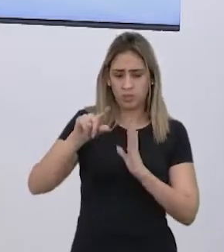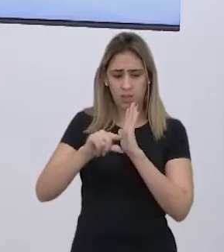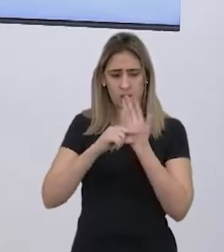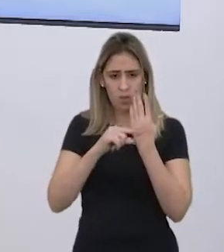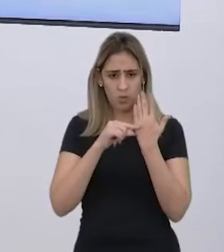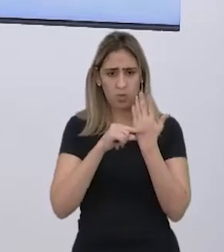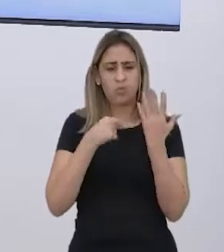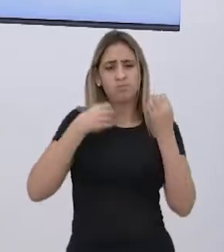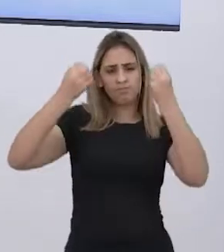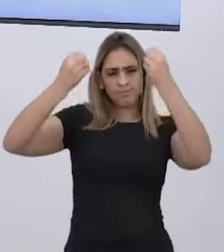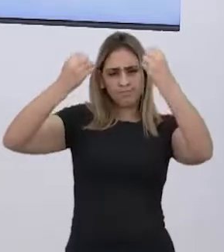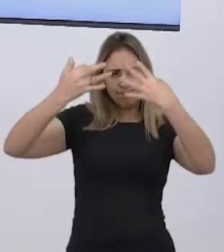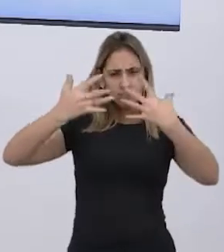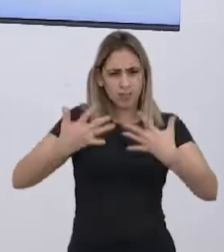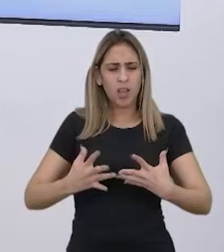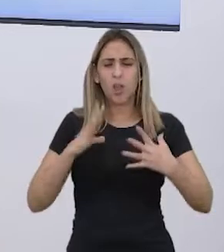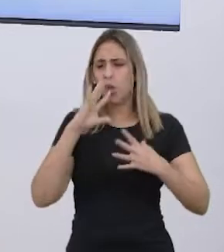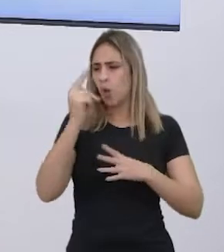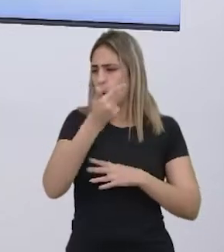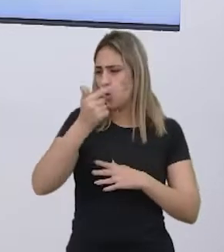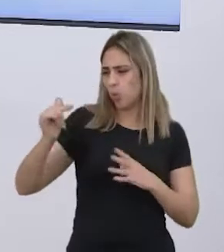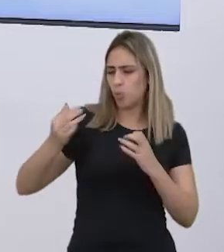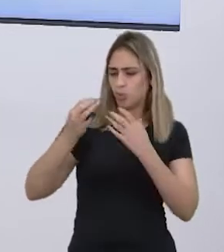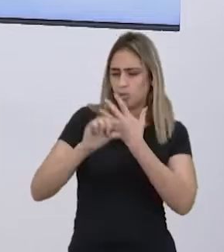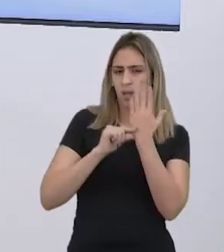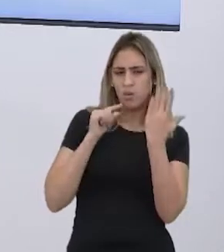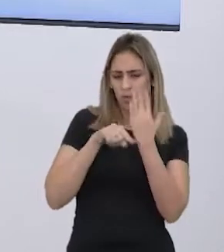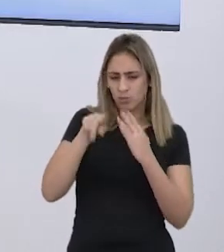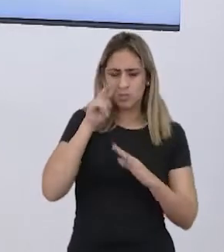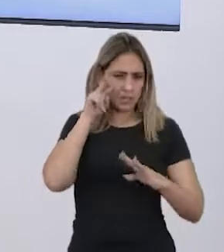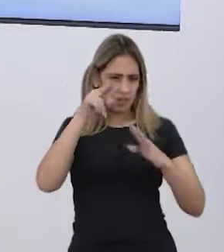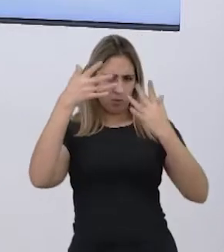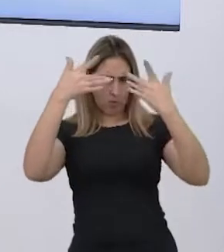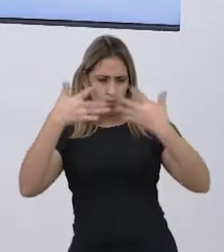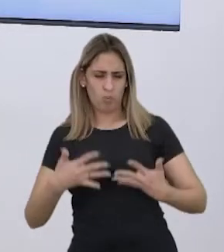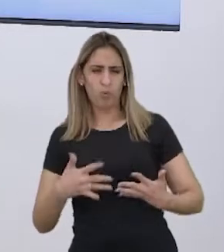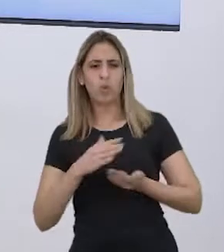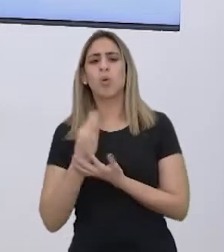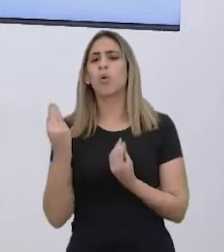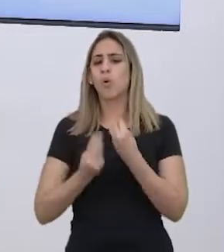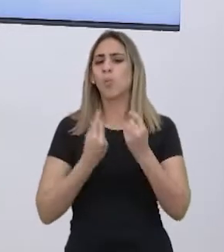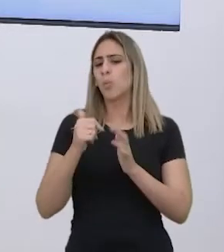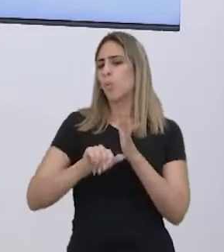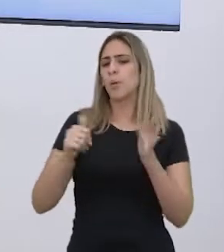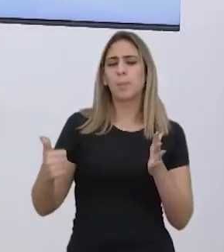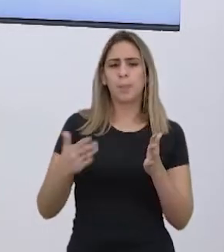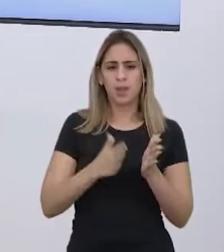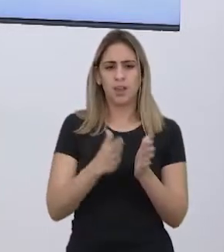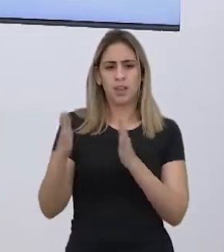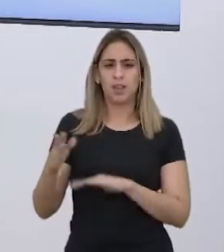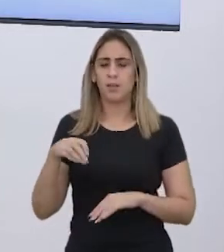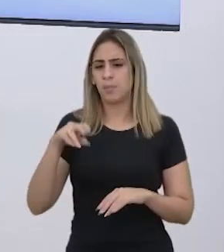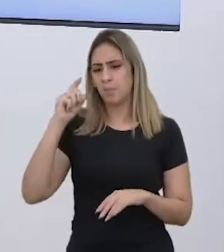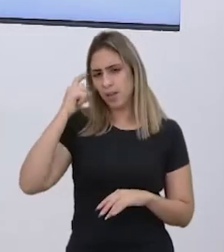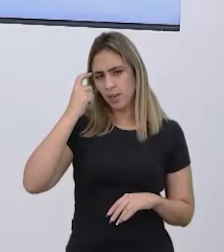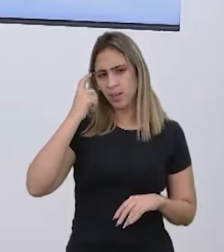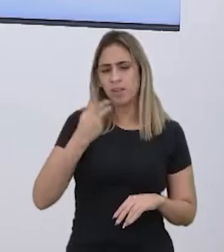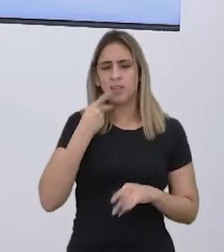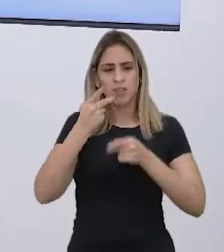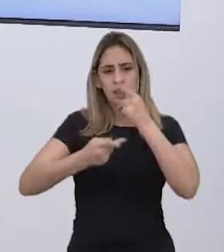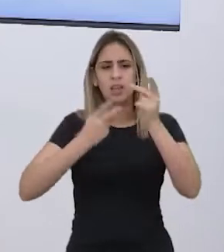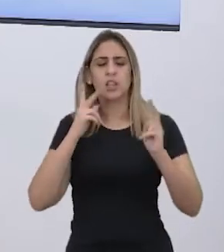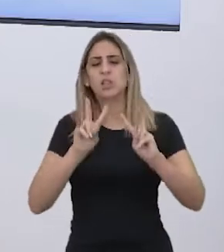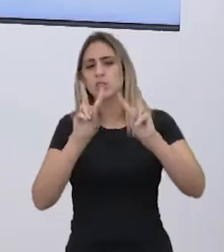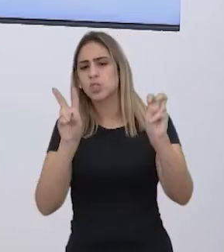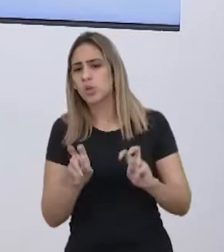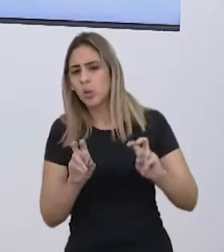eu falei, e que provavelmente os outros autores que vocês viram aqui, né, como no primeiro da Mafê, falando